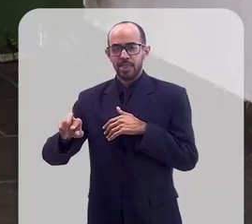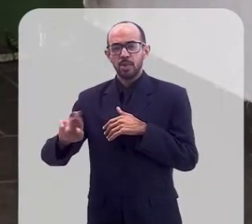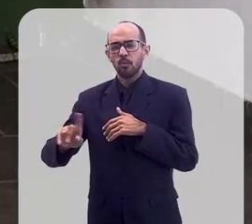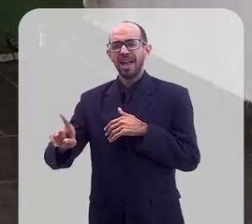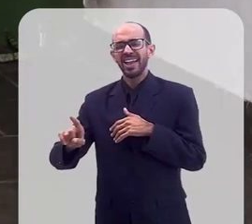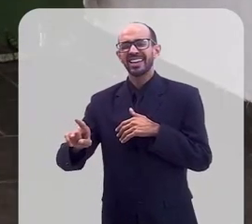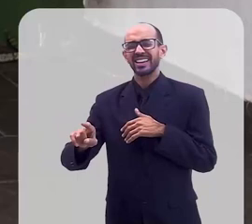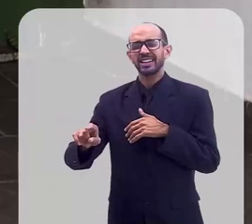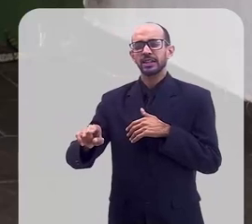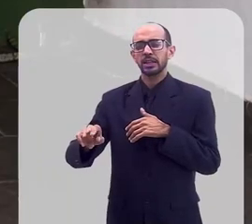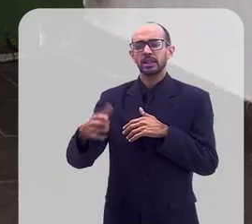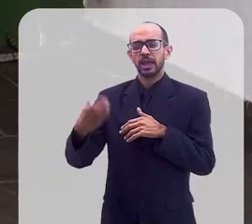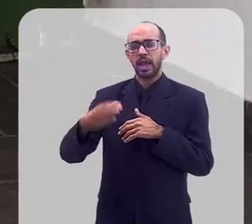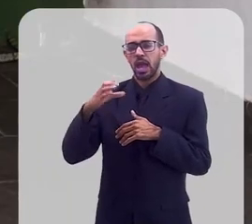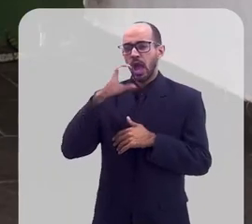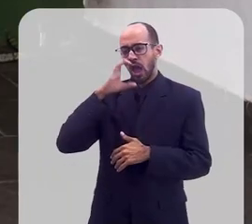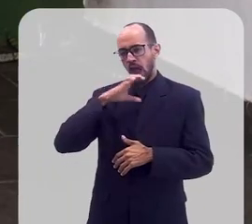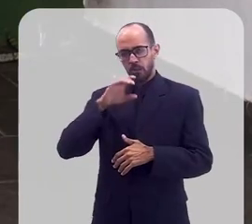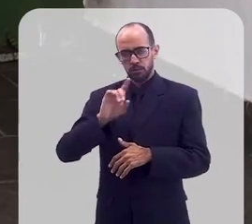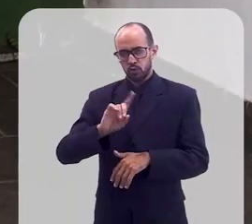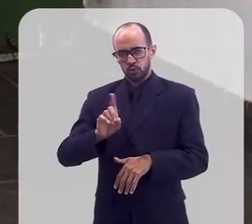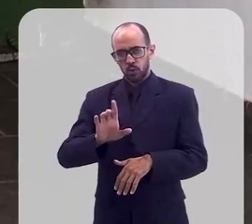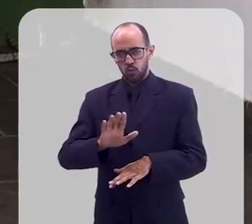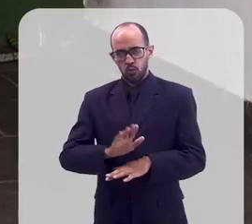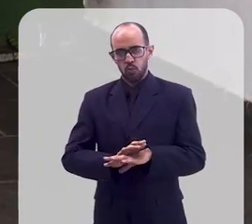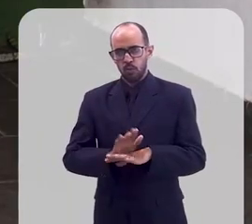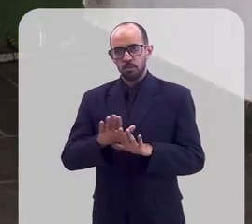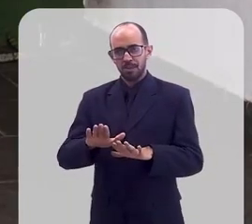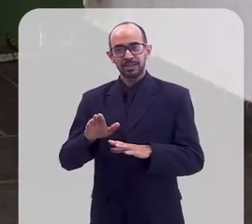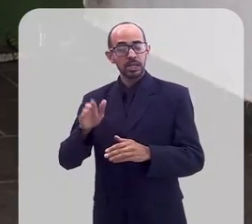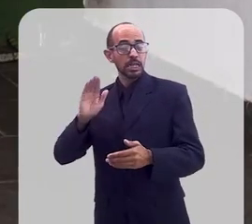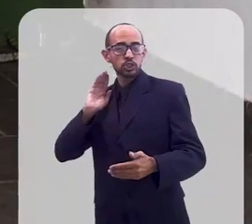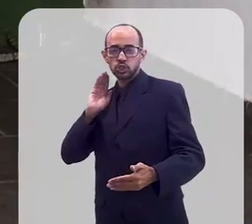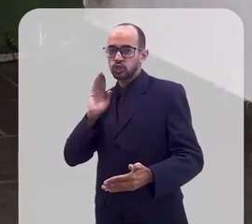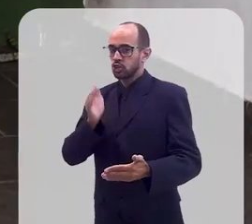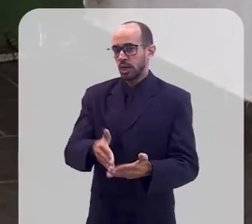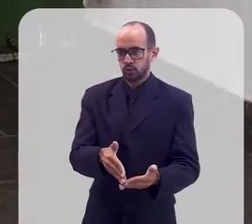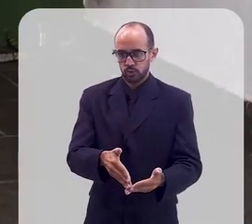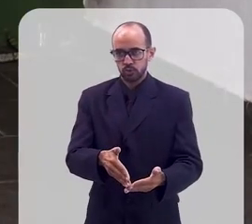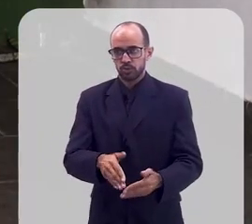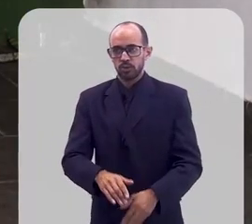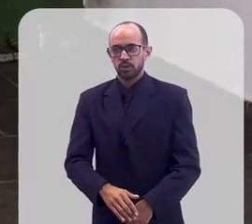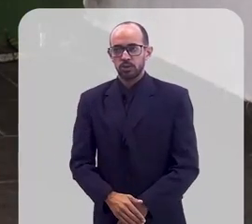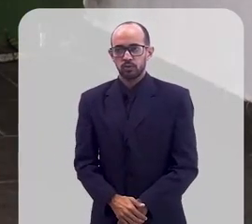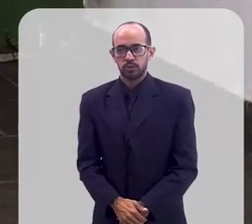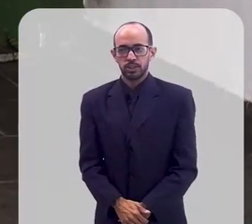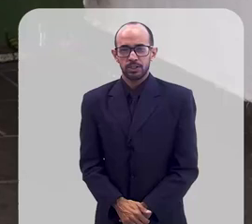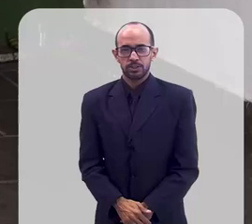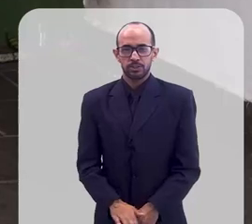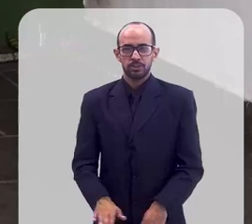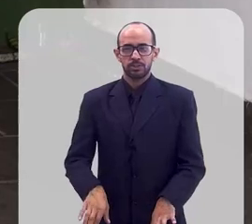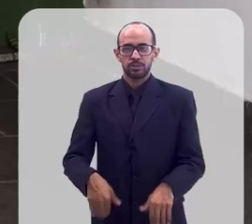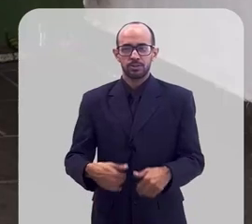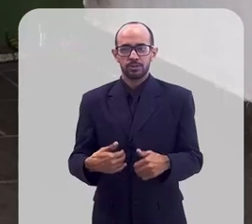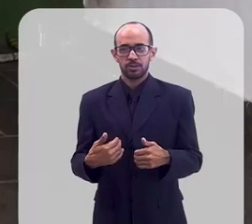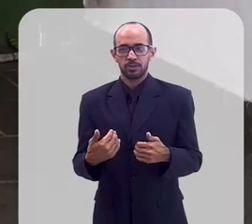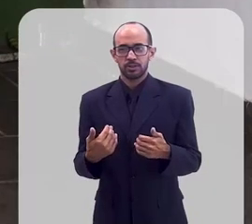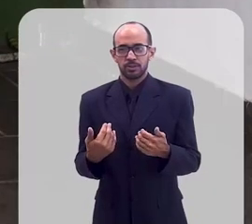imediatista, que ele dá a mesma palavra de todos os guias, né? Mas eu acho que ele é mais direto, né? Ele é mais